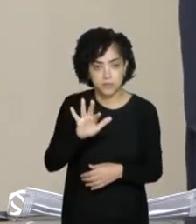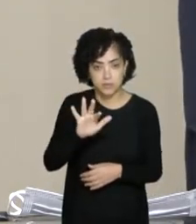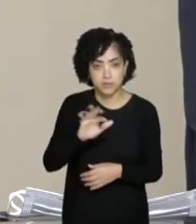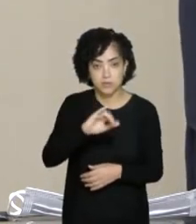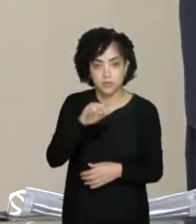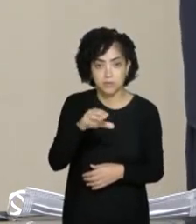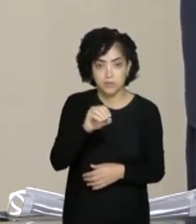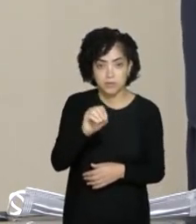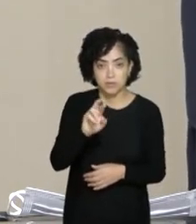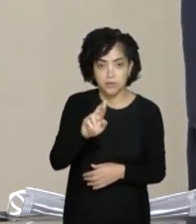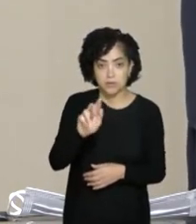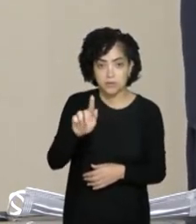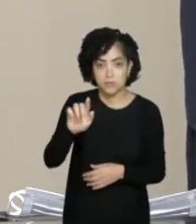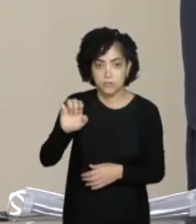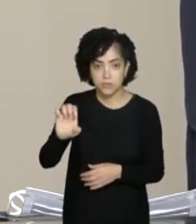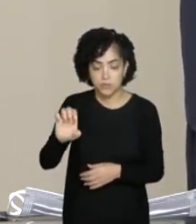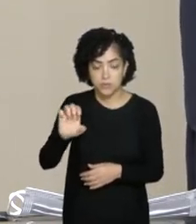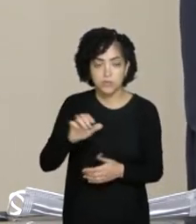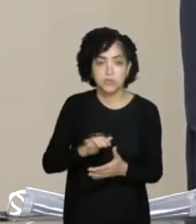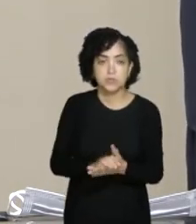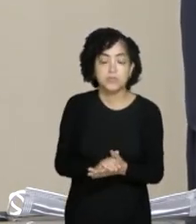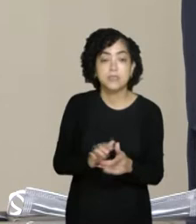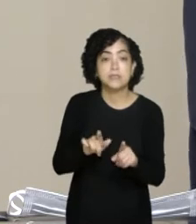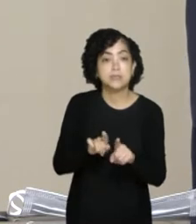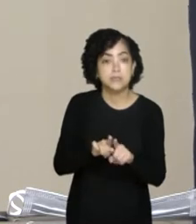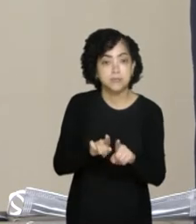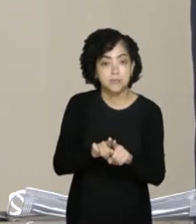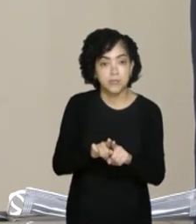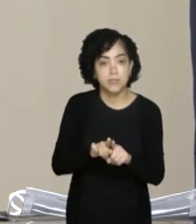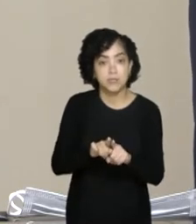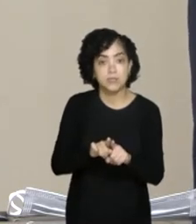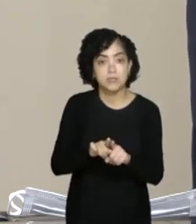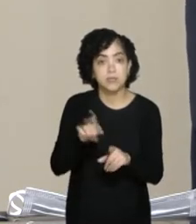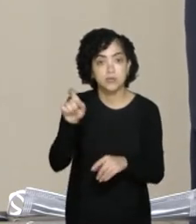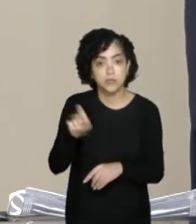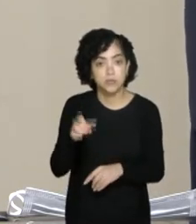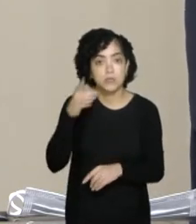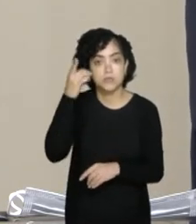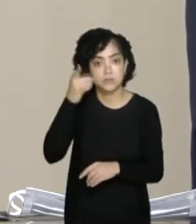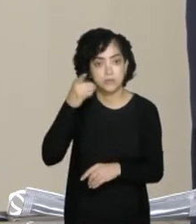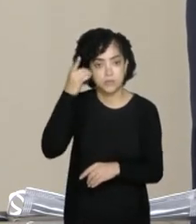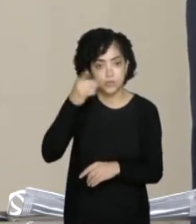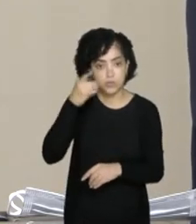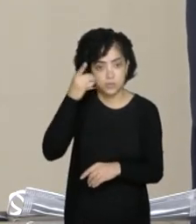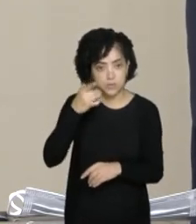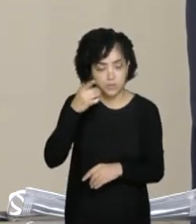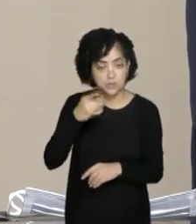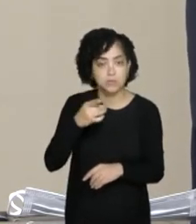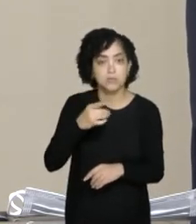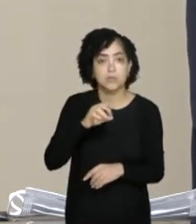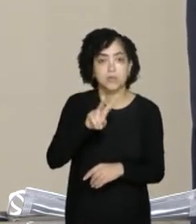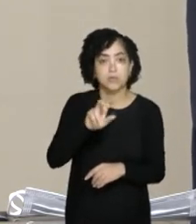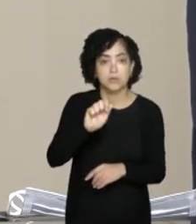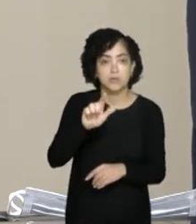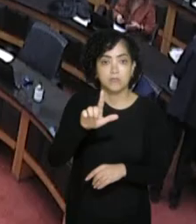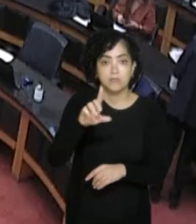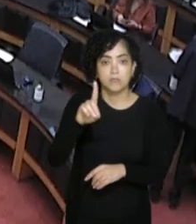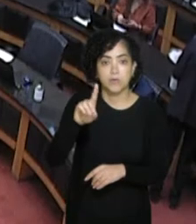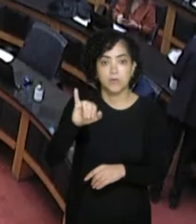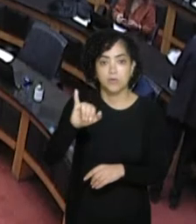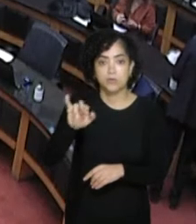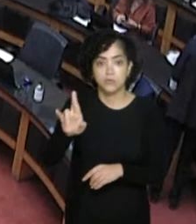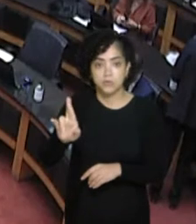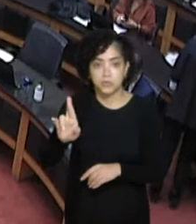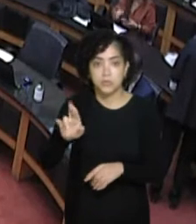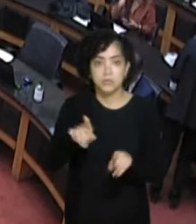Jorge Bueira, também do ex-deputado estadual Valdir Comim e também